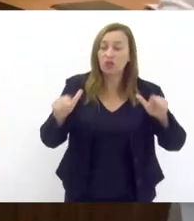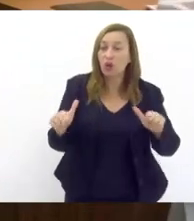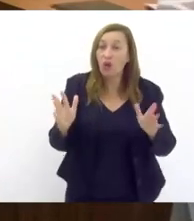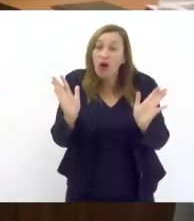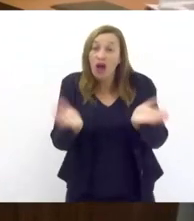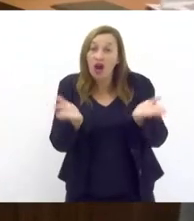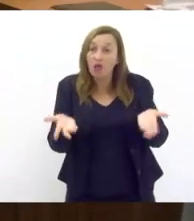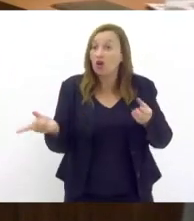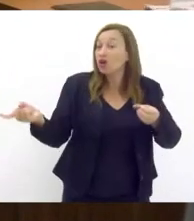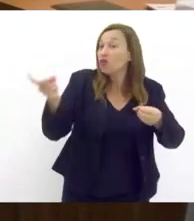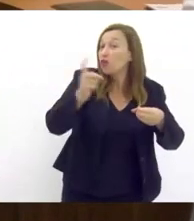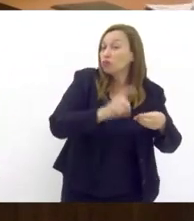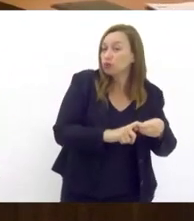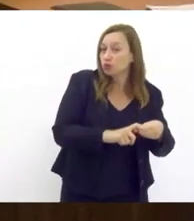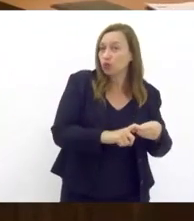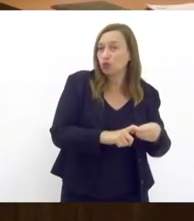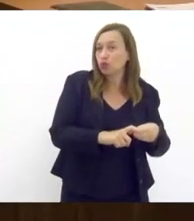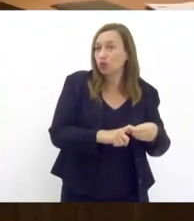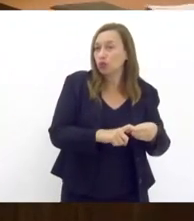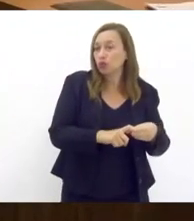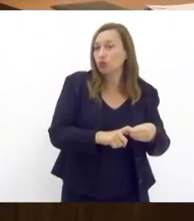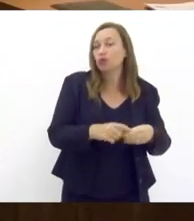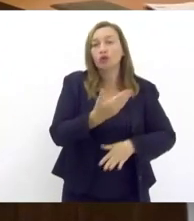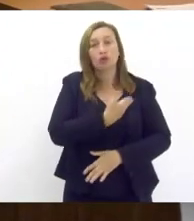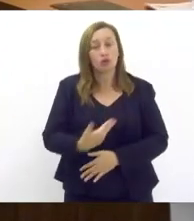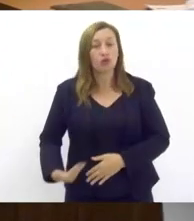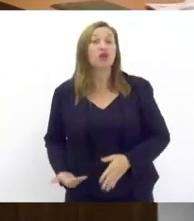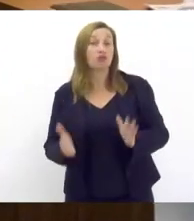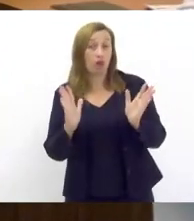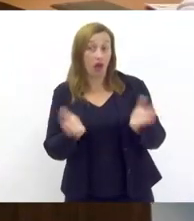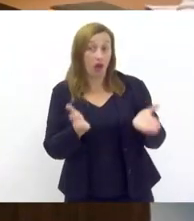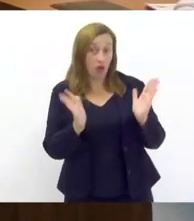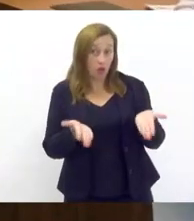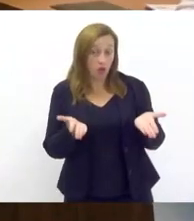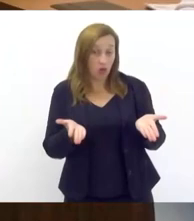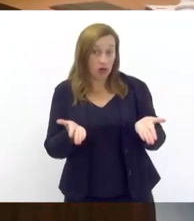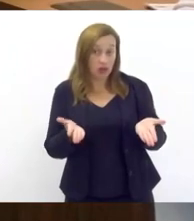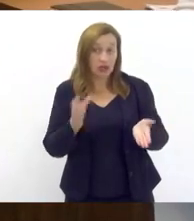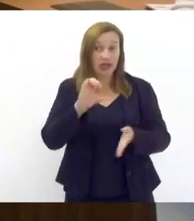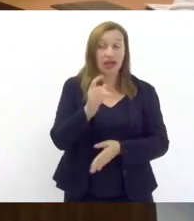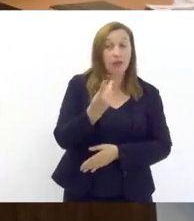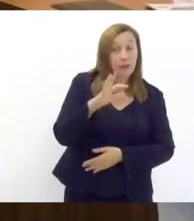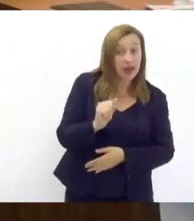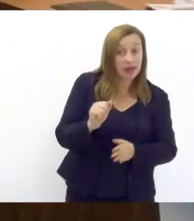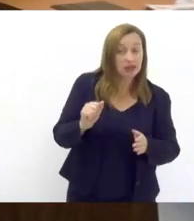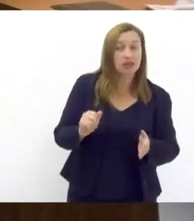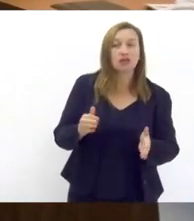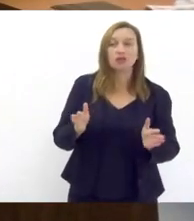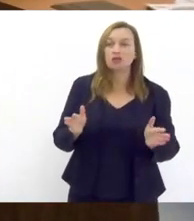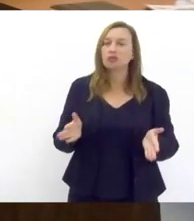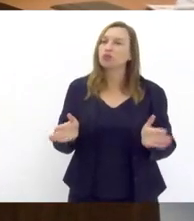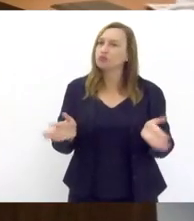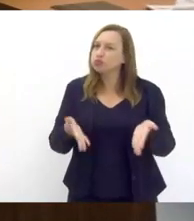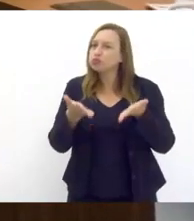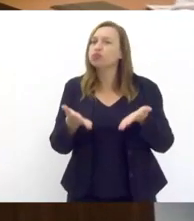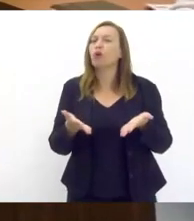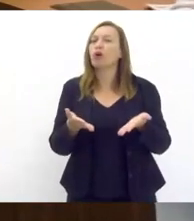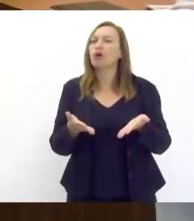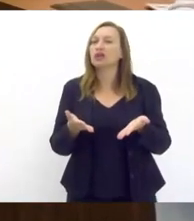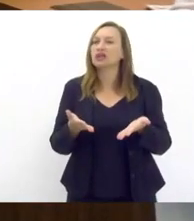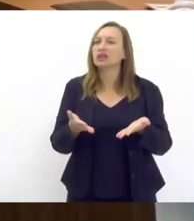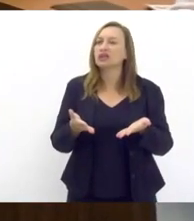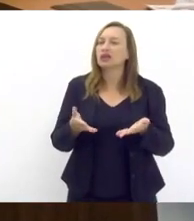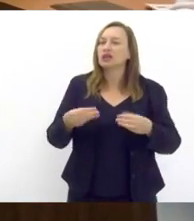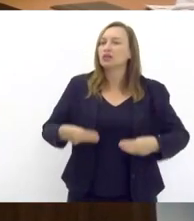agora voltou a ser, nesse governo, até na campanha, por insistência da